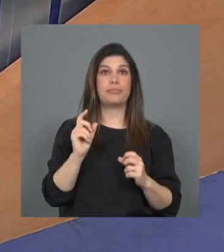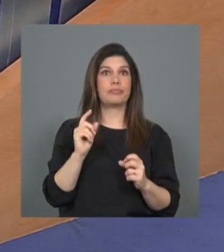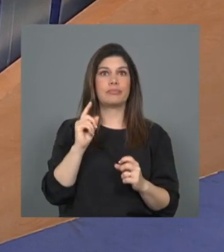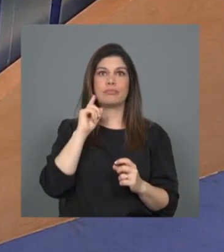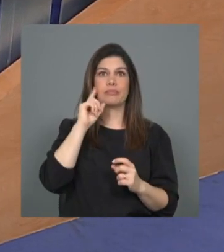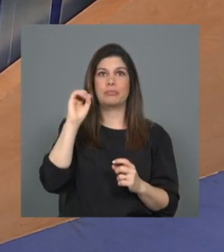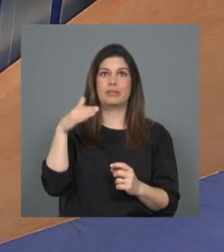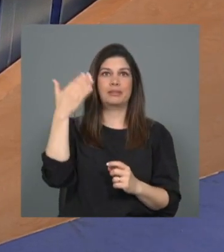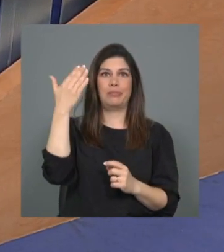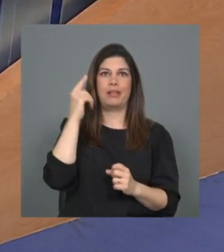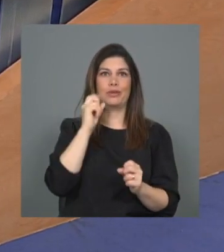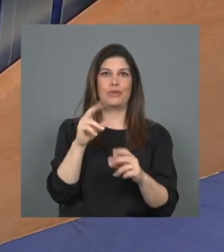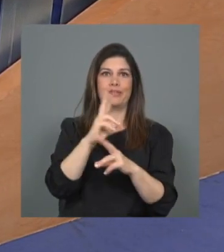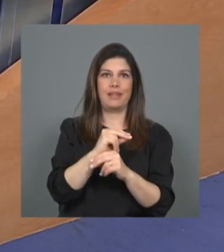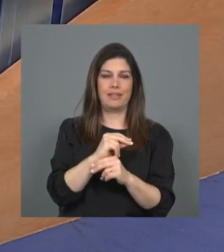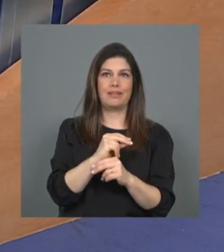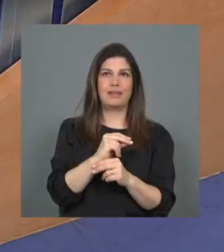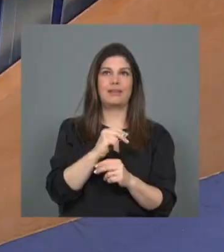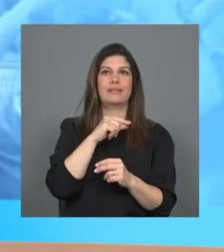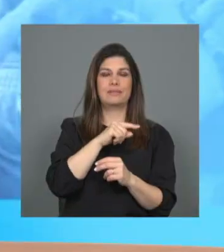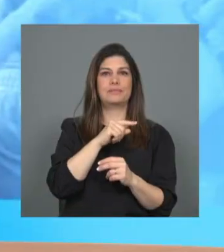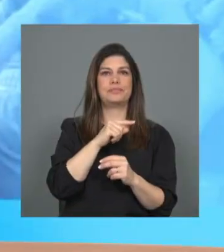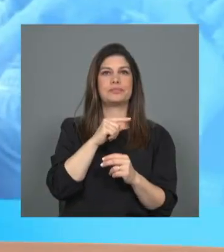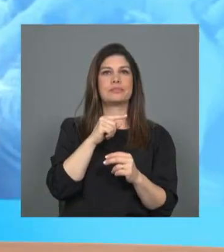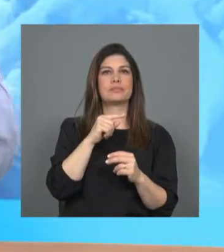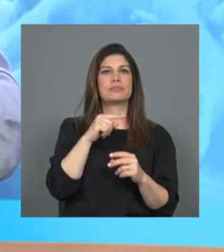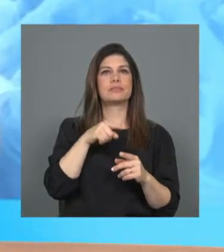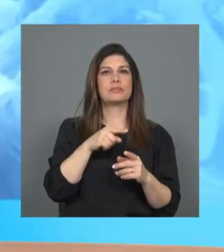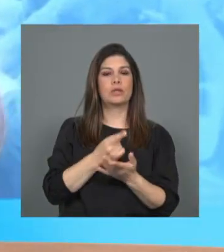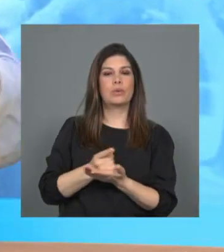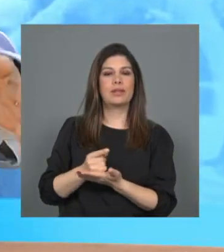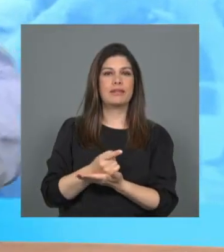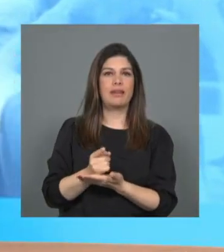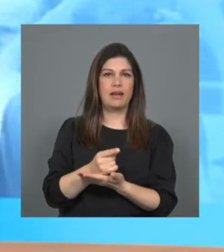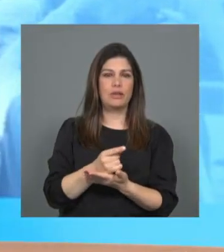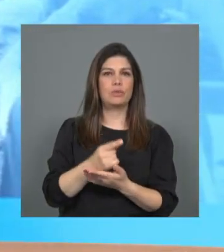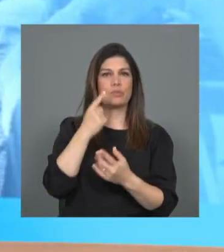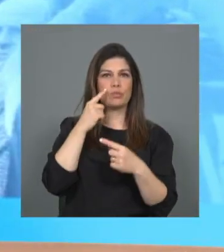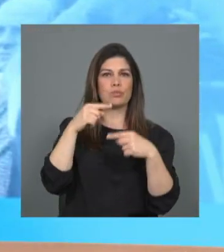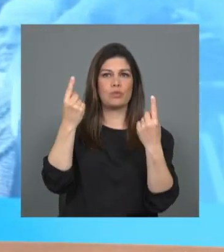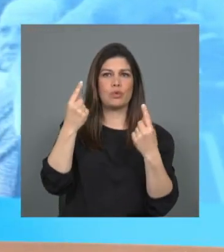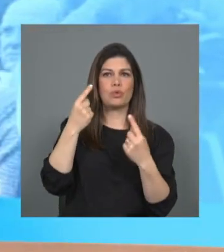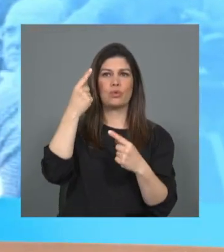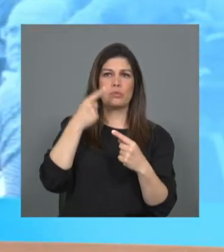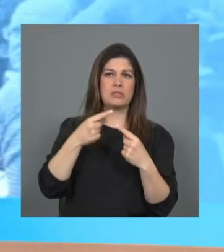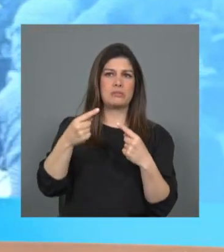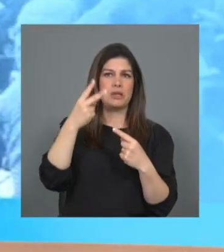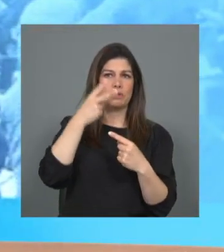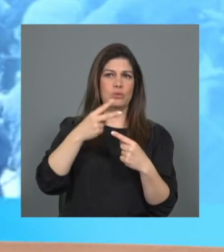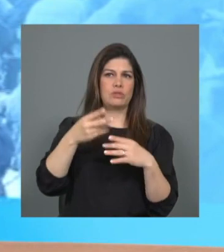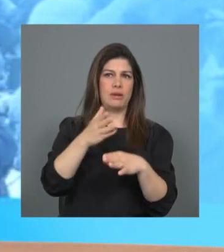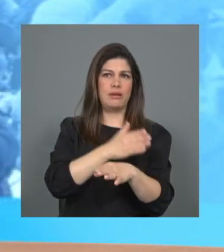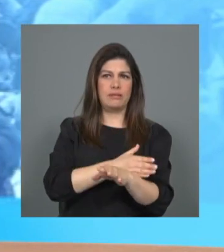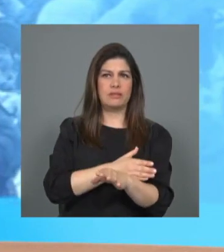Os timings foram pensados com este Encontro Mundial das Famílias. O itinerário foi publicado 1-2 semanas antes, mas não tinha sido verdadeiramente